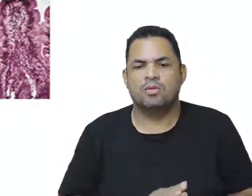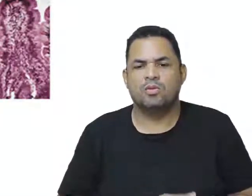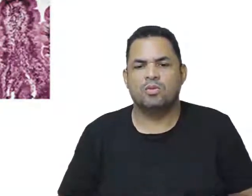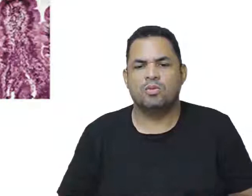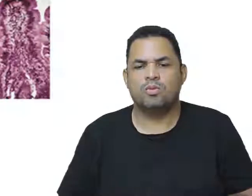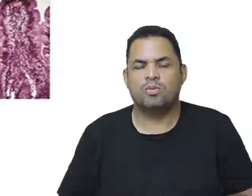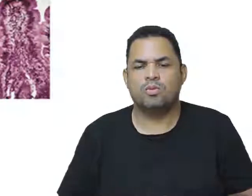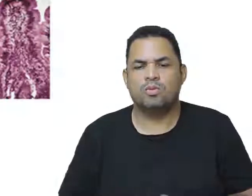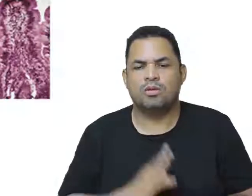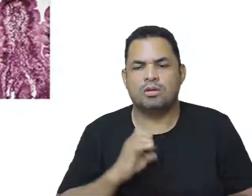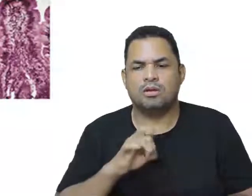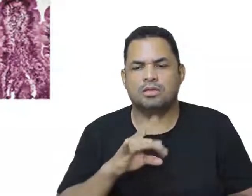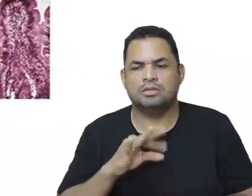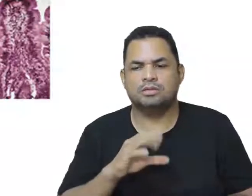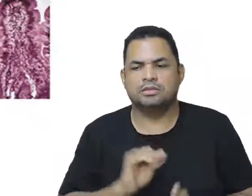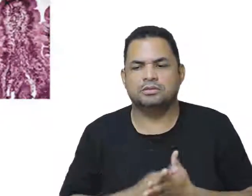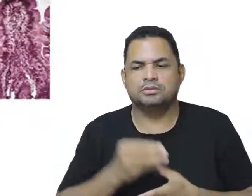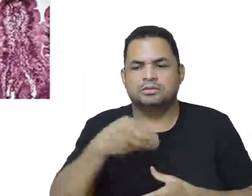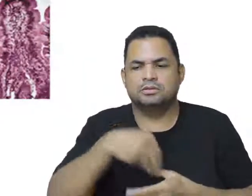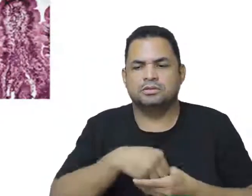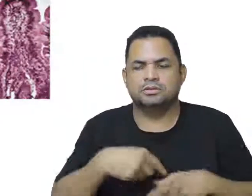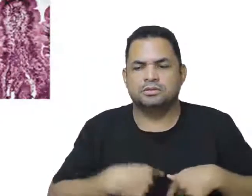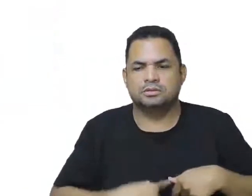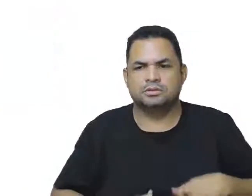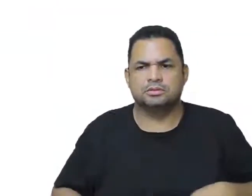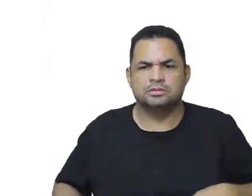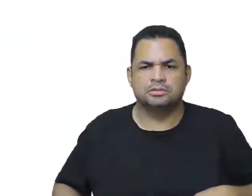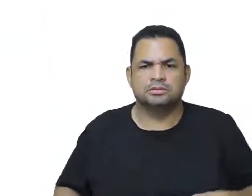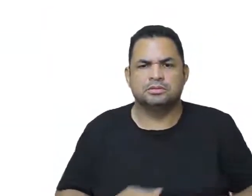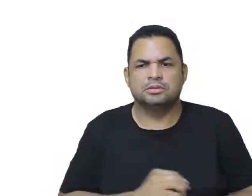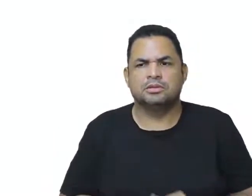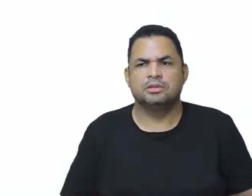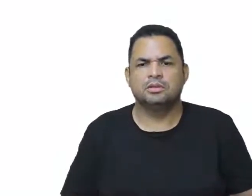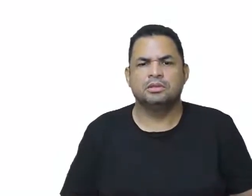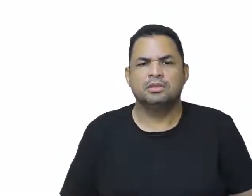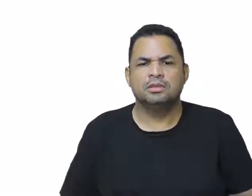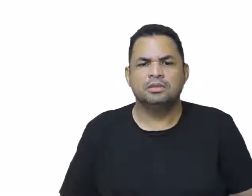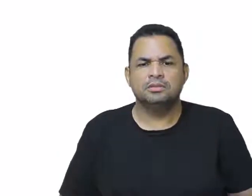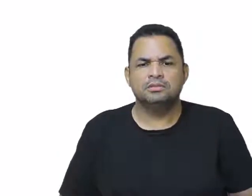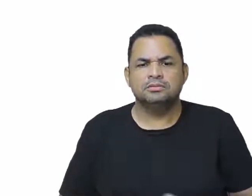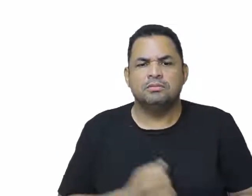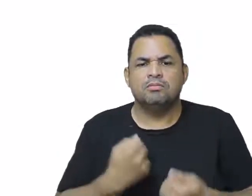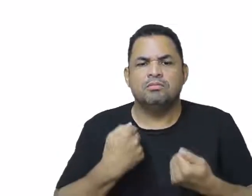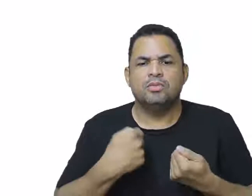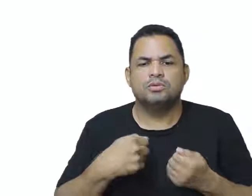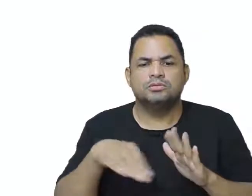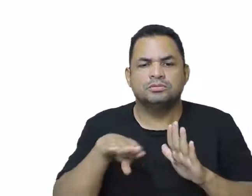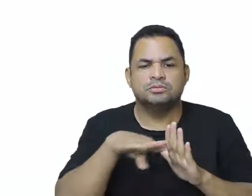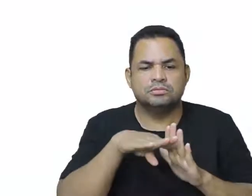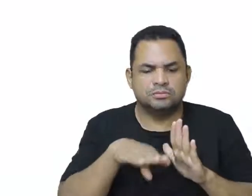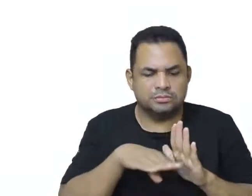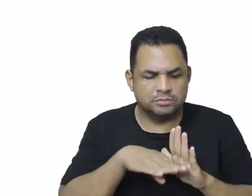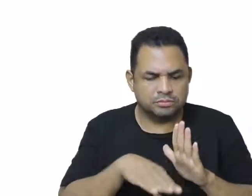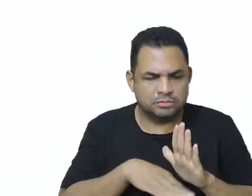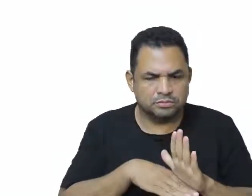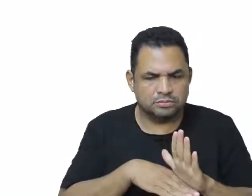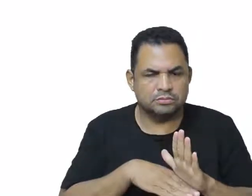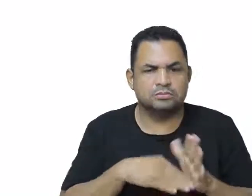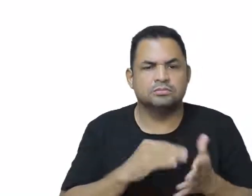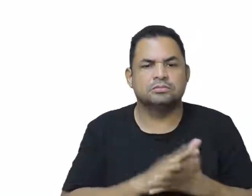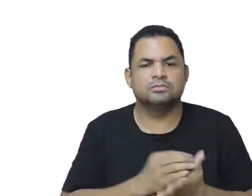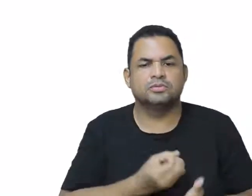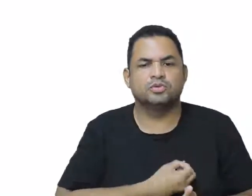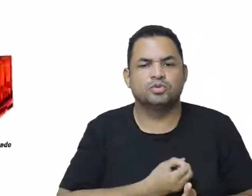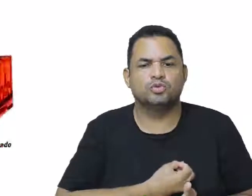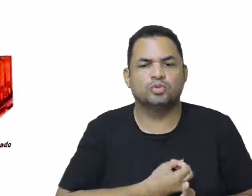nosso intestino, tá bom? Podem ser classificados quanto ao número